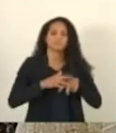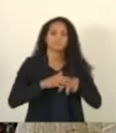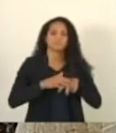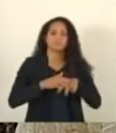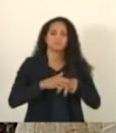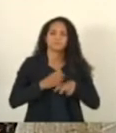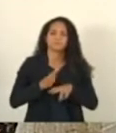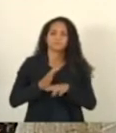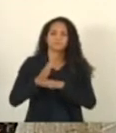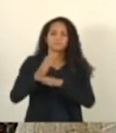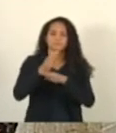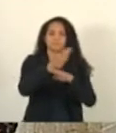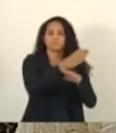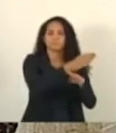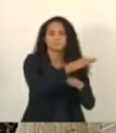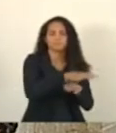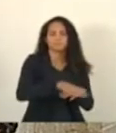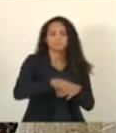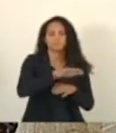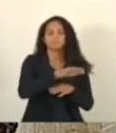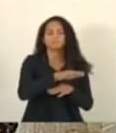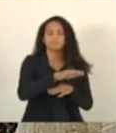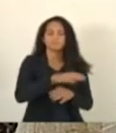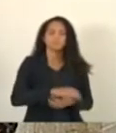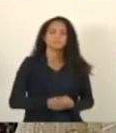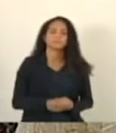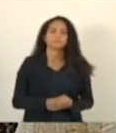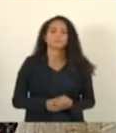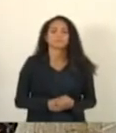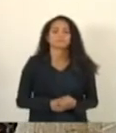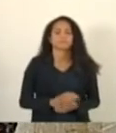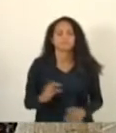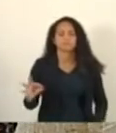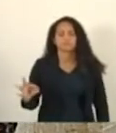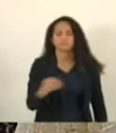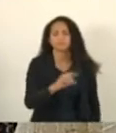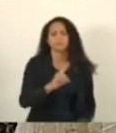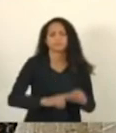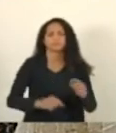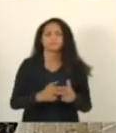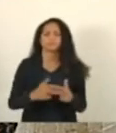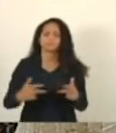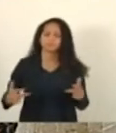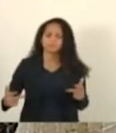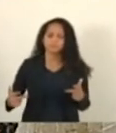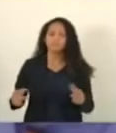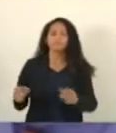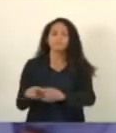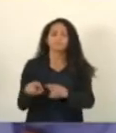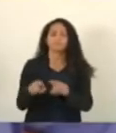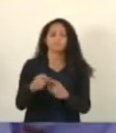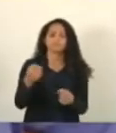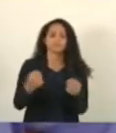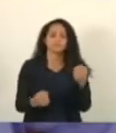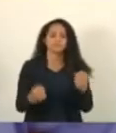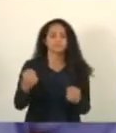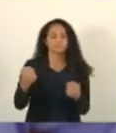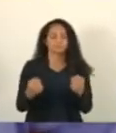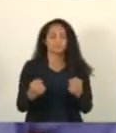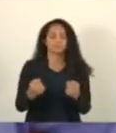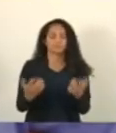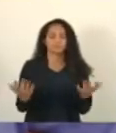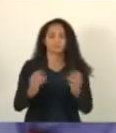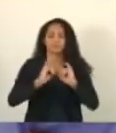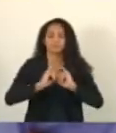na região do distrito de Pequiá. Todos esses equipamentos e veículos que estamos